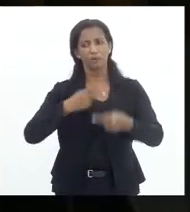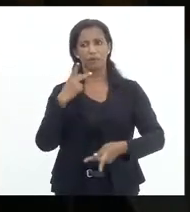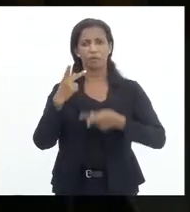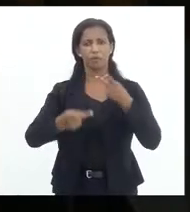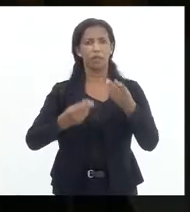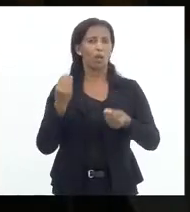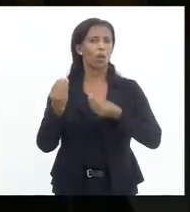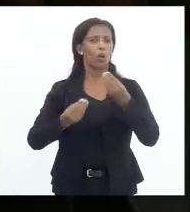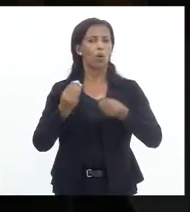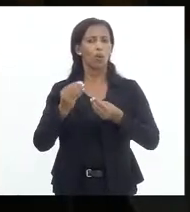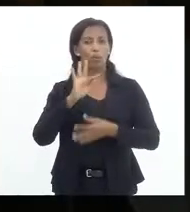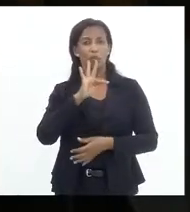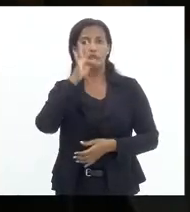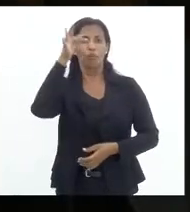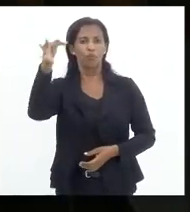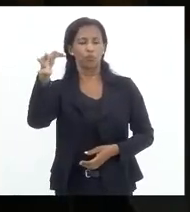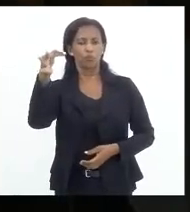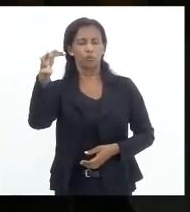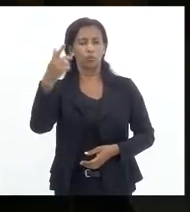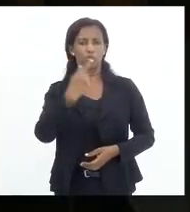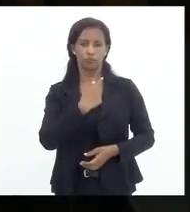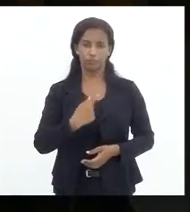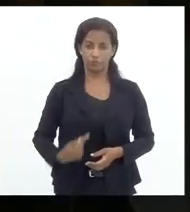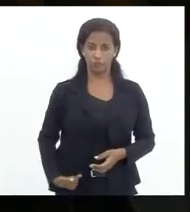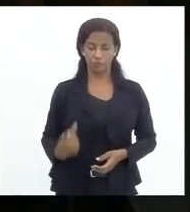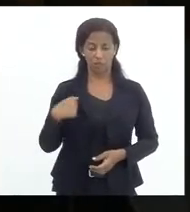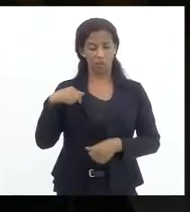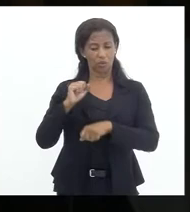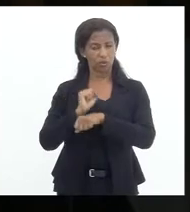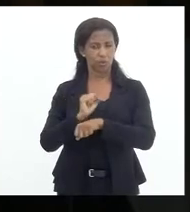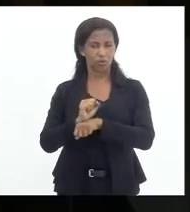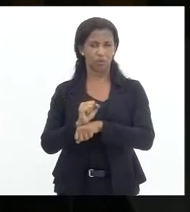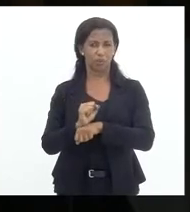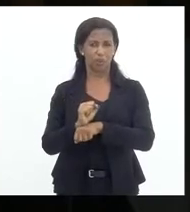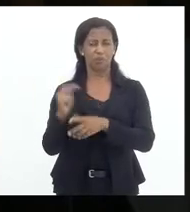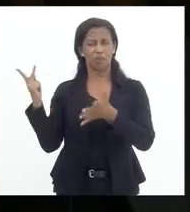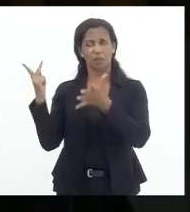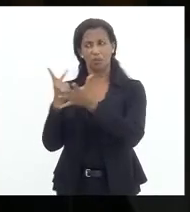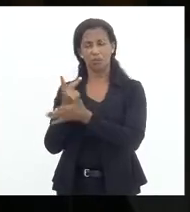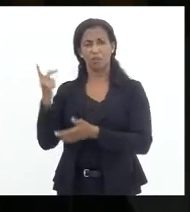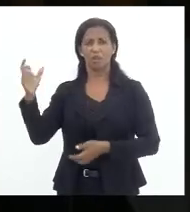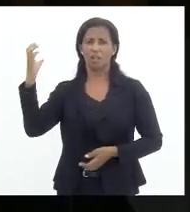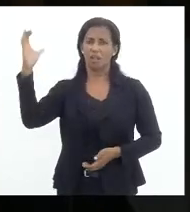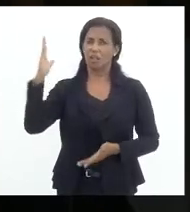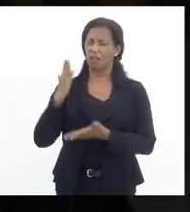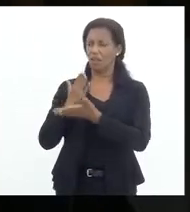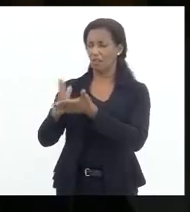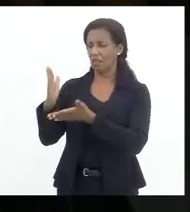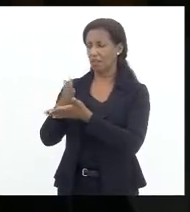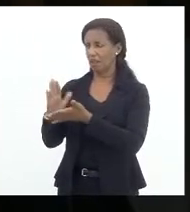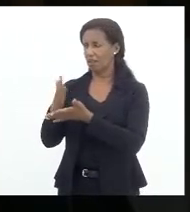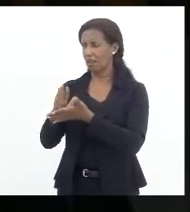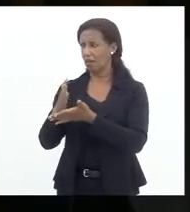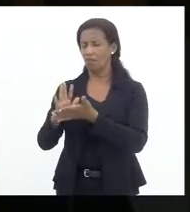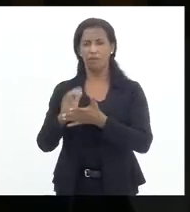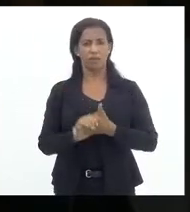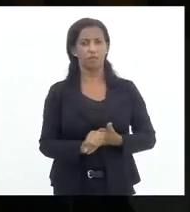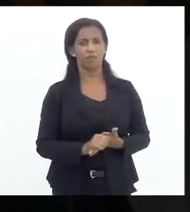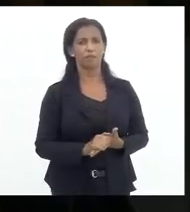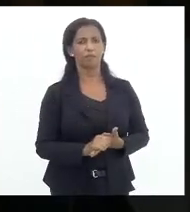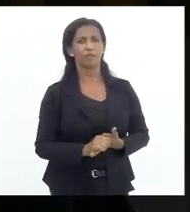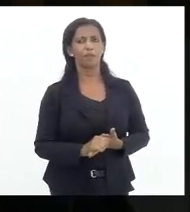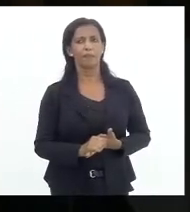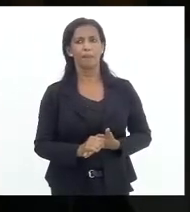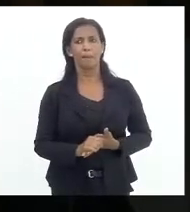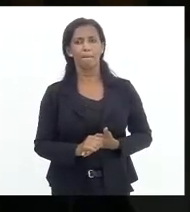como o possível para candidato a Governador eu espero que é esse episódio do Vitória presente nada a ver nada tem a